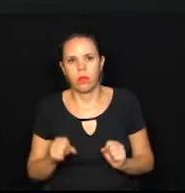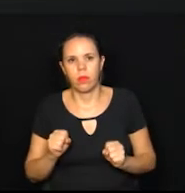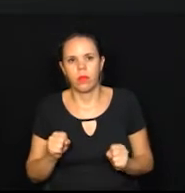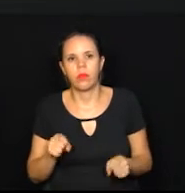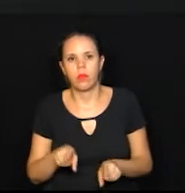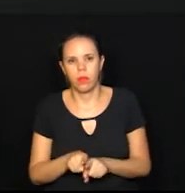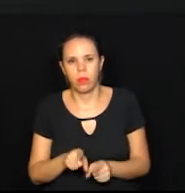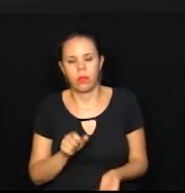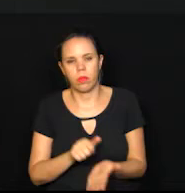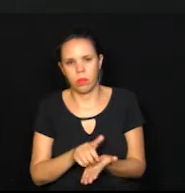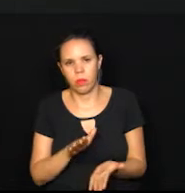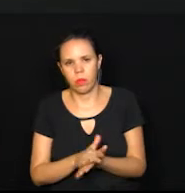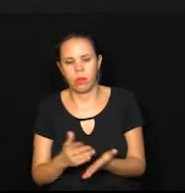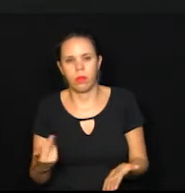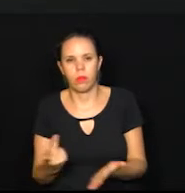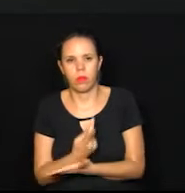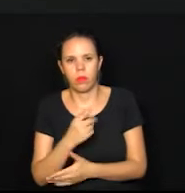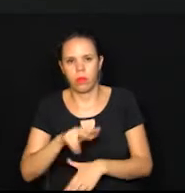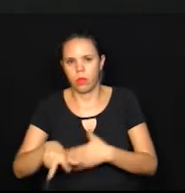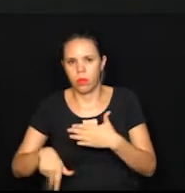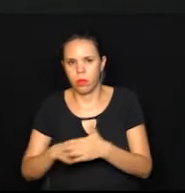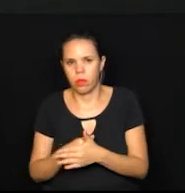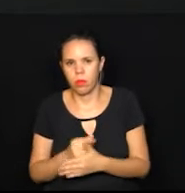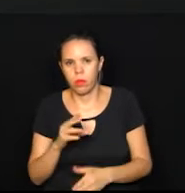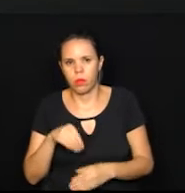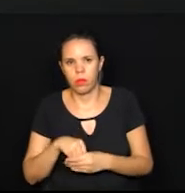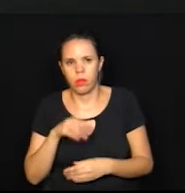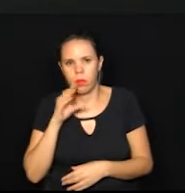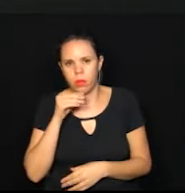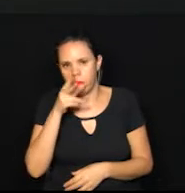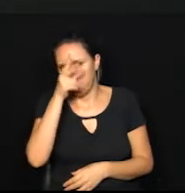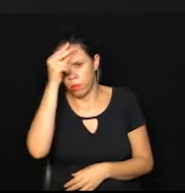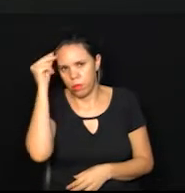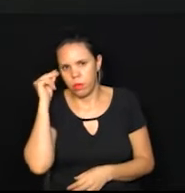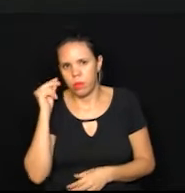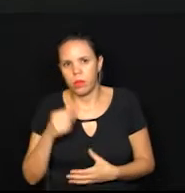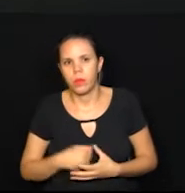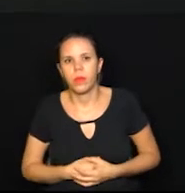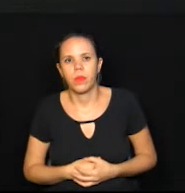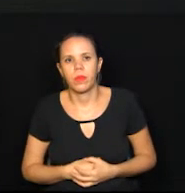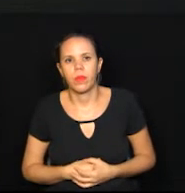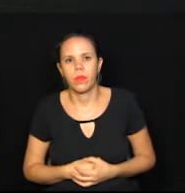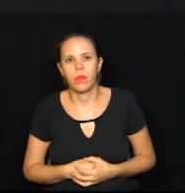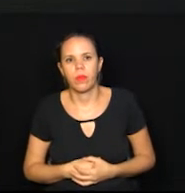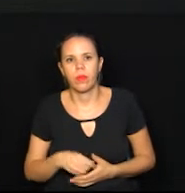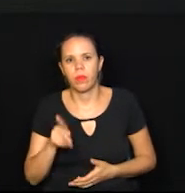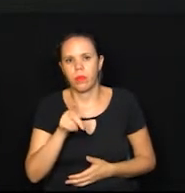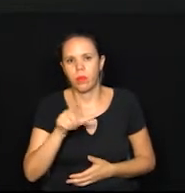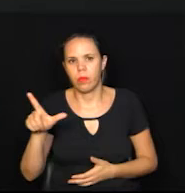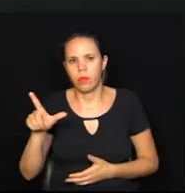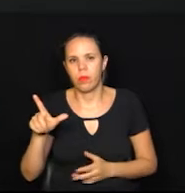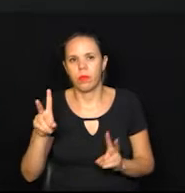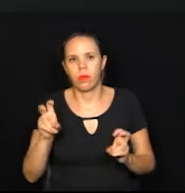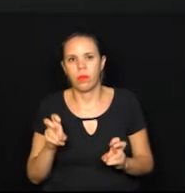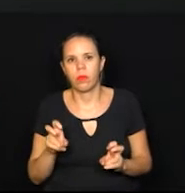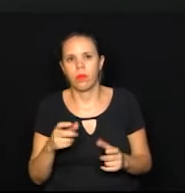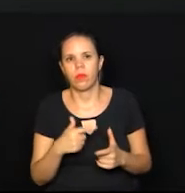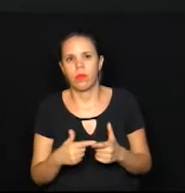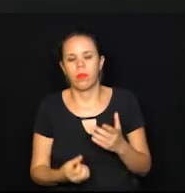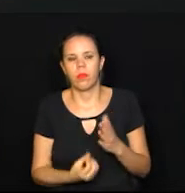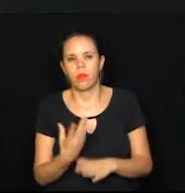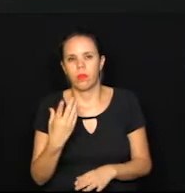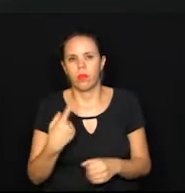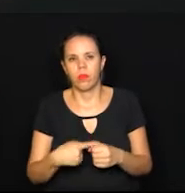que punem irregularidades e a corrupção dentro dos serviços públicos. Esse PL vem tratar da questão municipal e